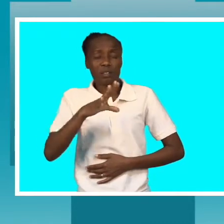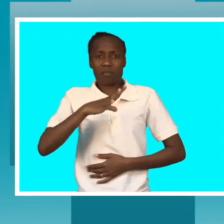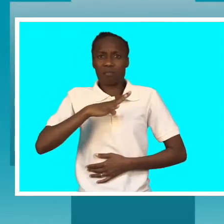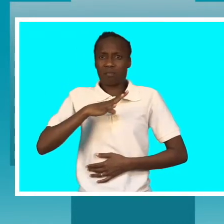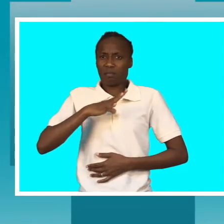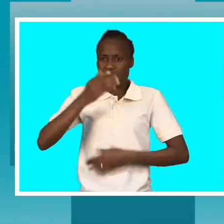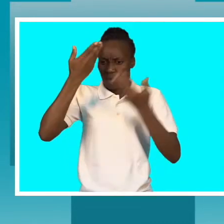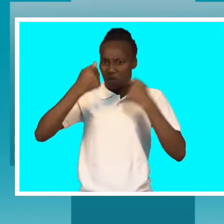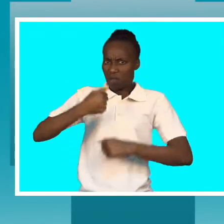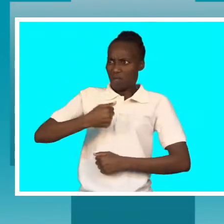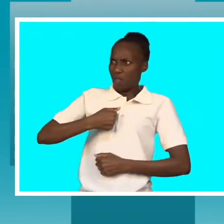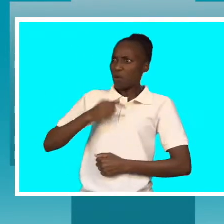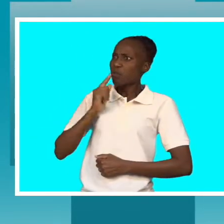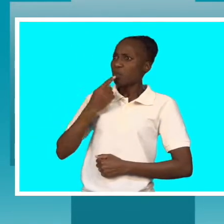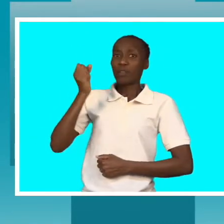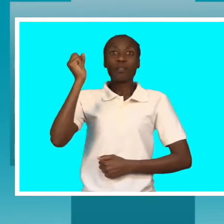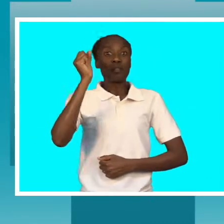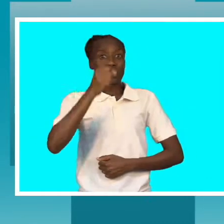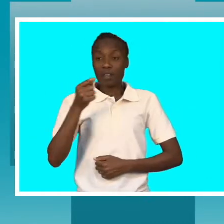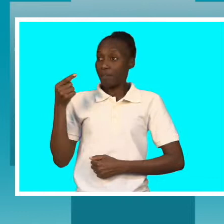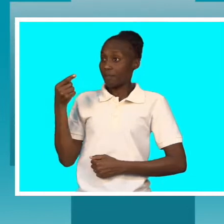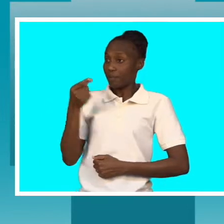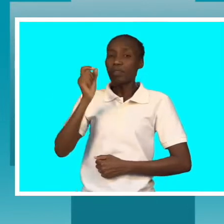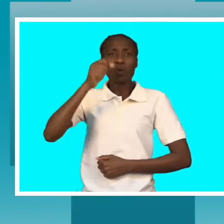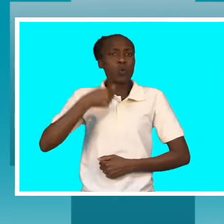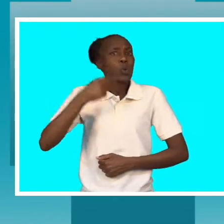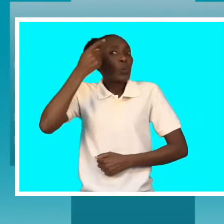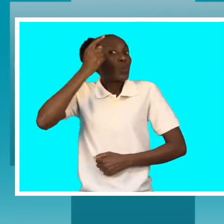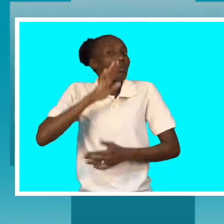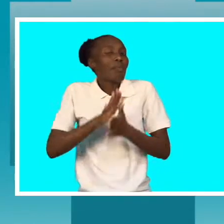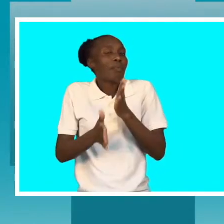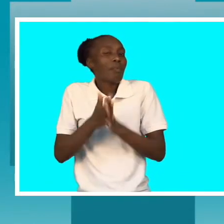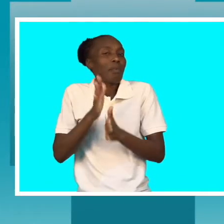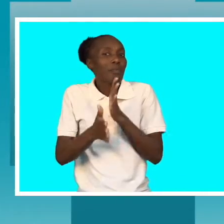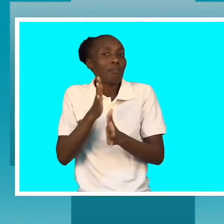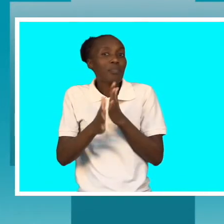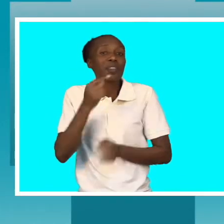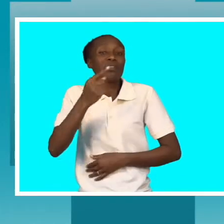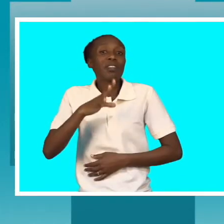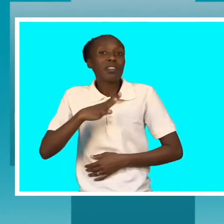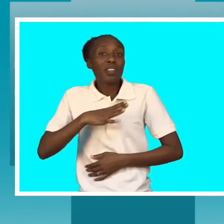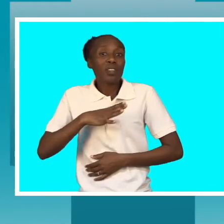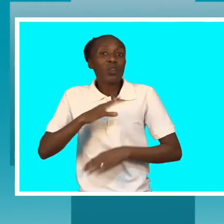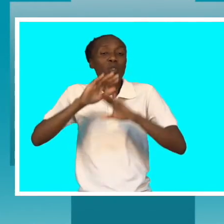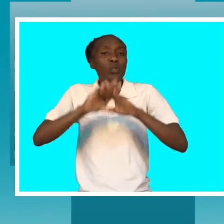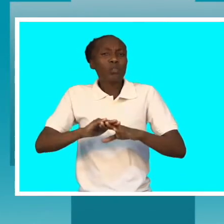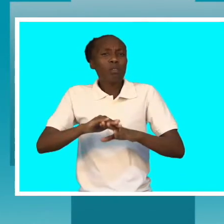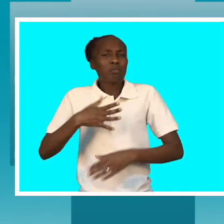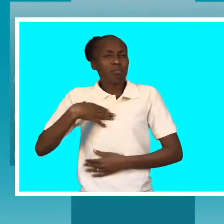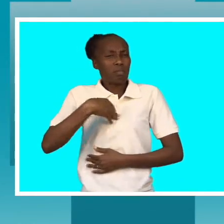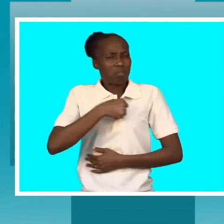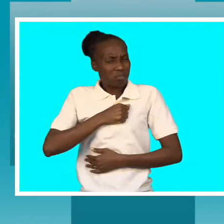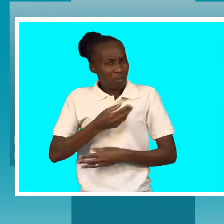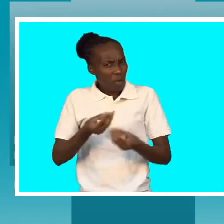ficar doente, três vezes, três vezes mesmo. Já eu morri. As pessoas que me falaram, já